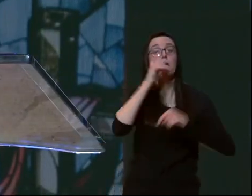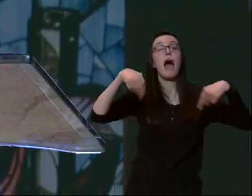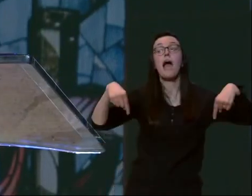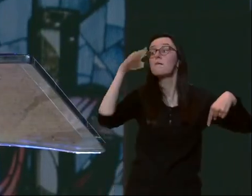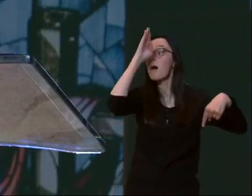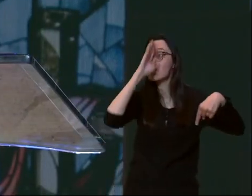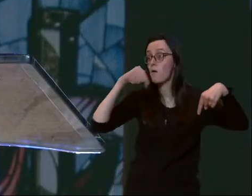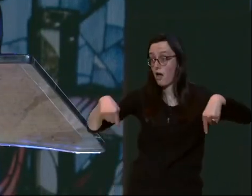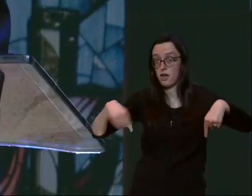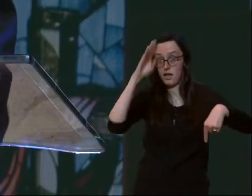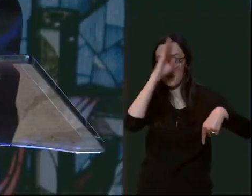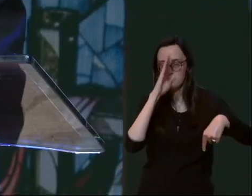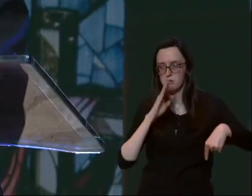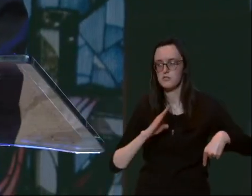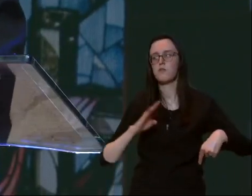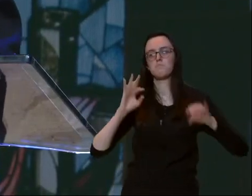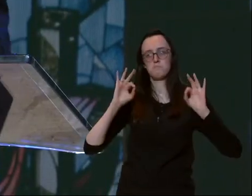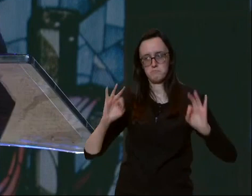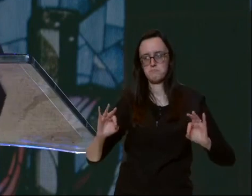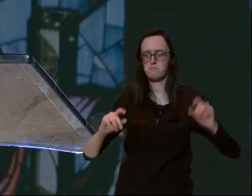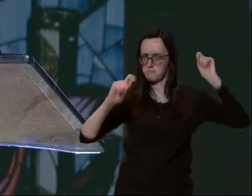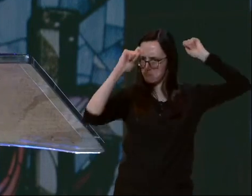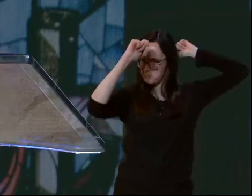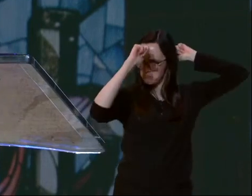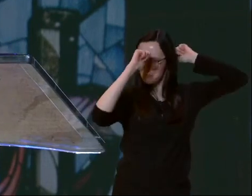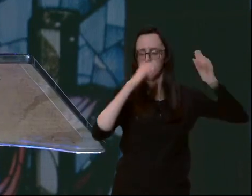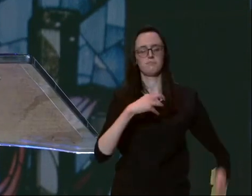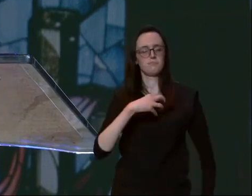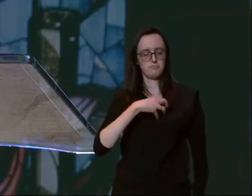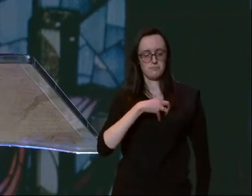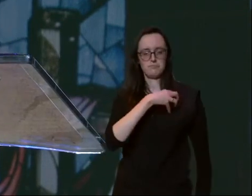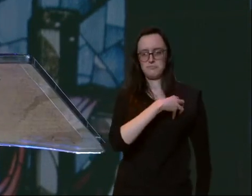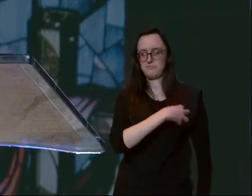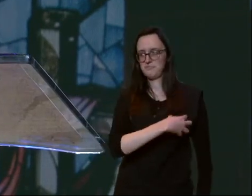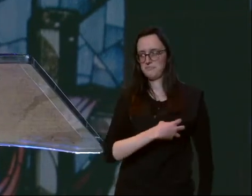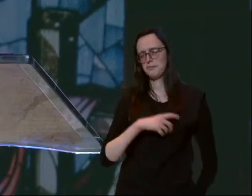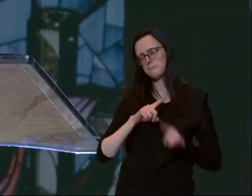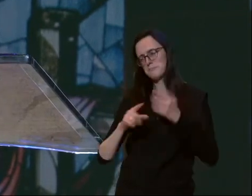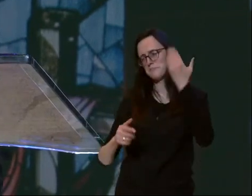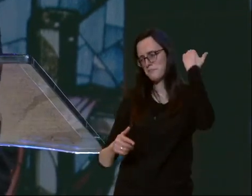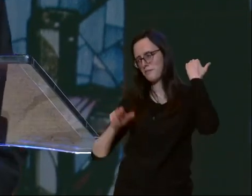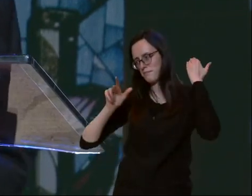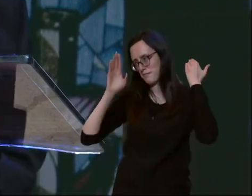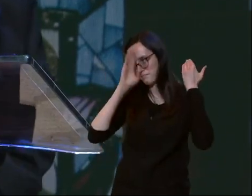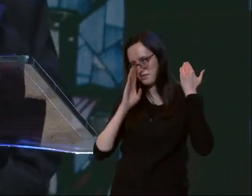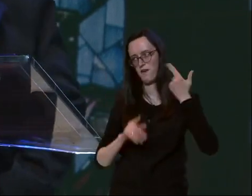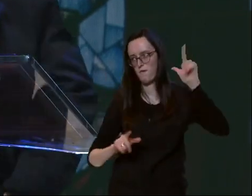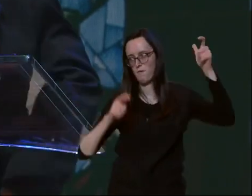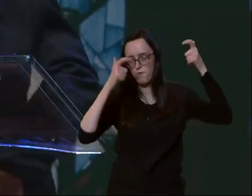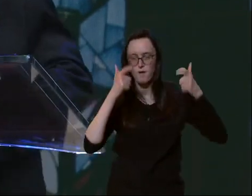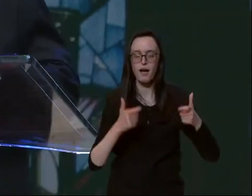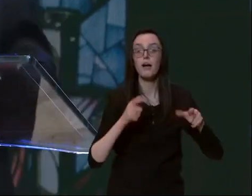medalha, de condecorações. Tal. No entanto, irmãos, debaixo daquele lindo